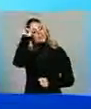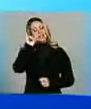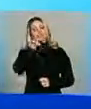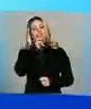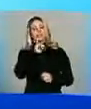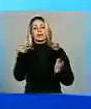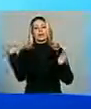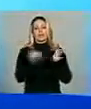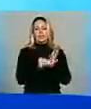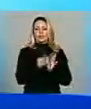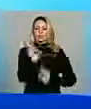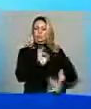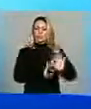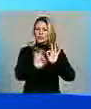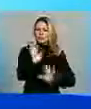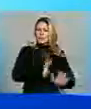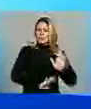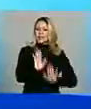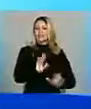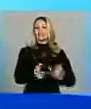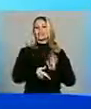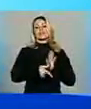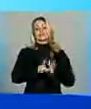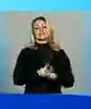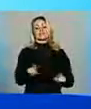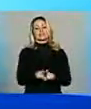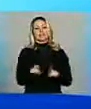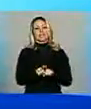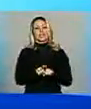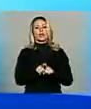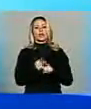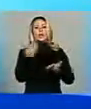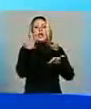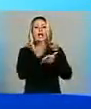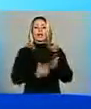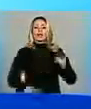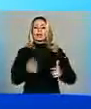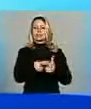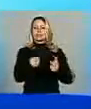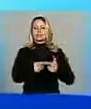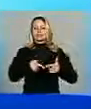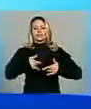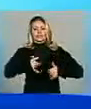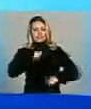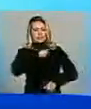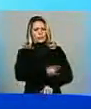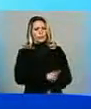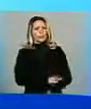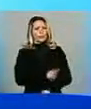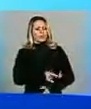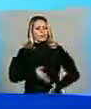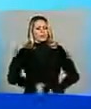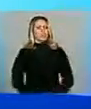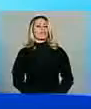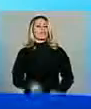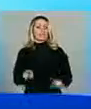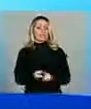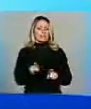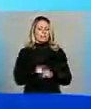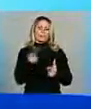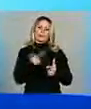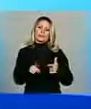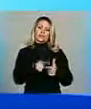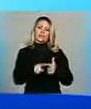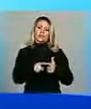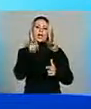falta de tratamento eficaz no combate à infecção urinária da mãe, por exemplo, é uma delas. A gestante não